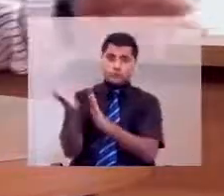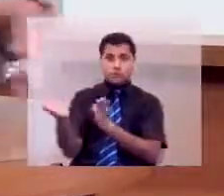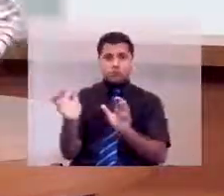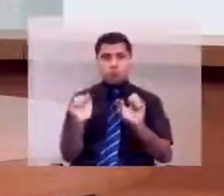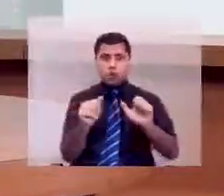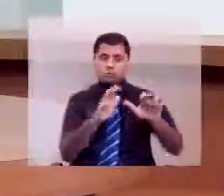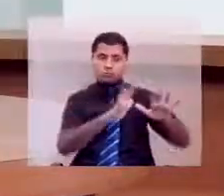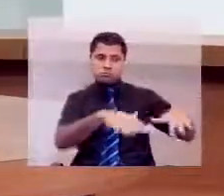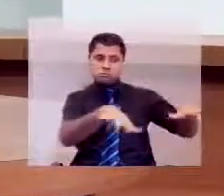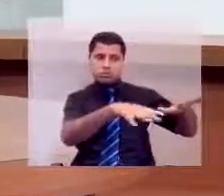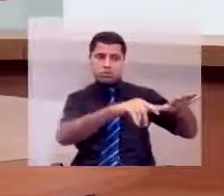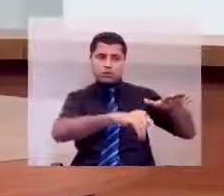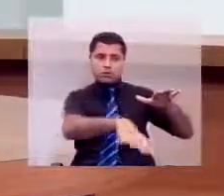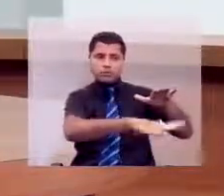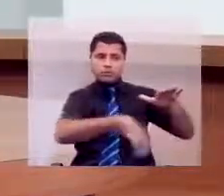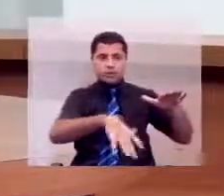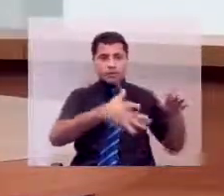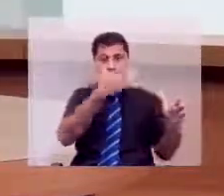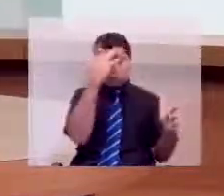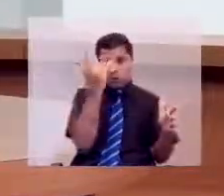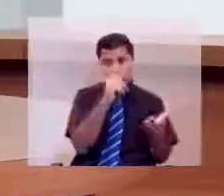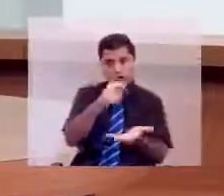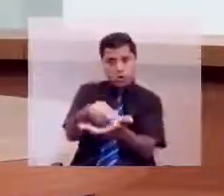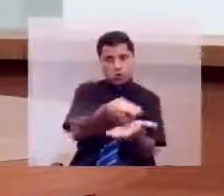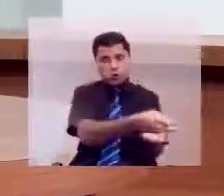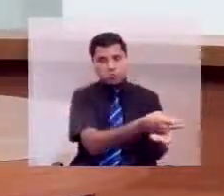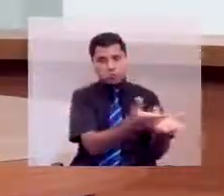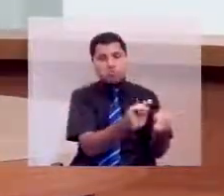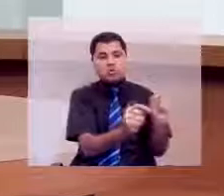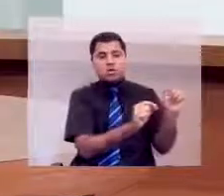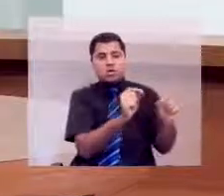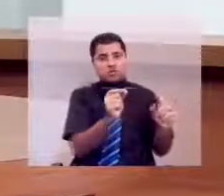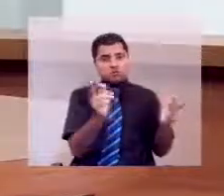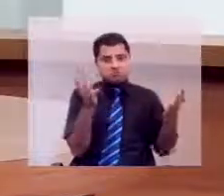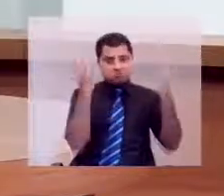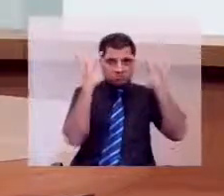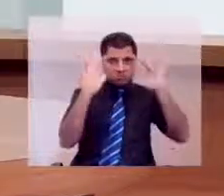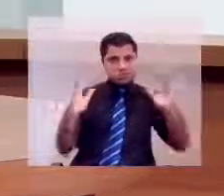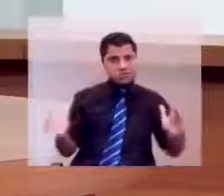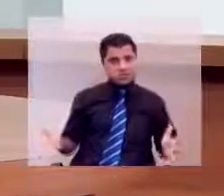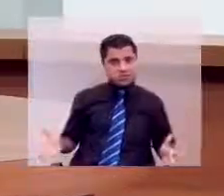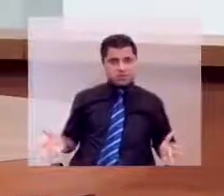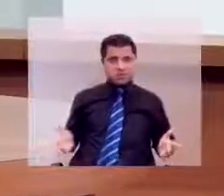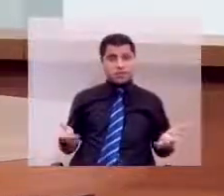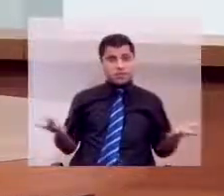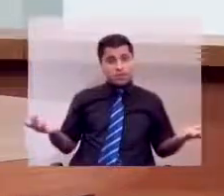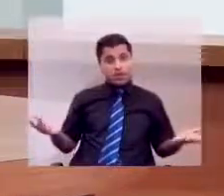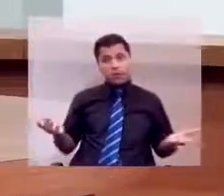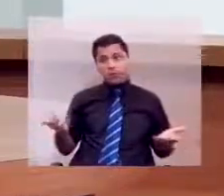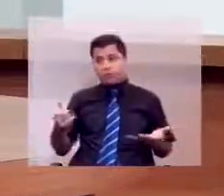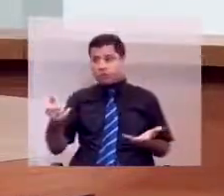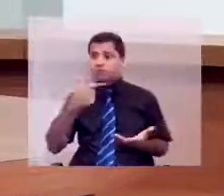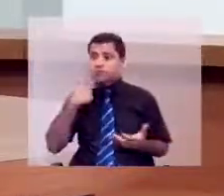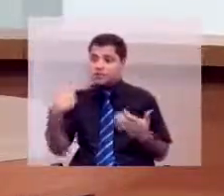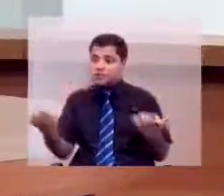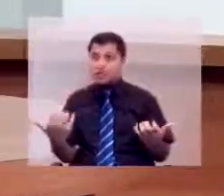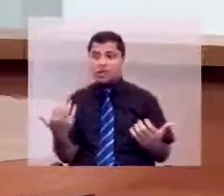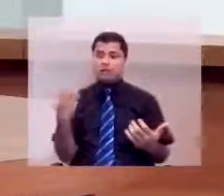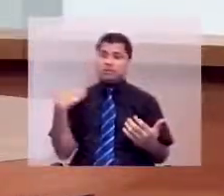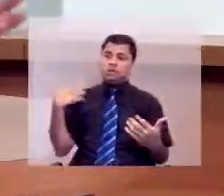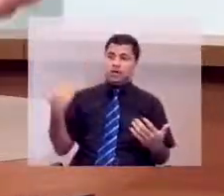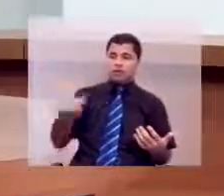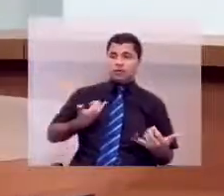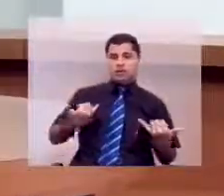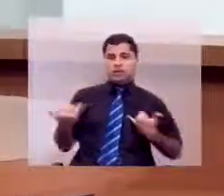categoria, consumidores, não quis dizer alguém que o senhor falou até que gostaria que lhe procurasse. De forma